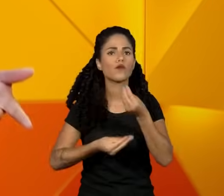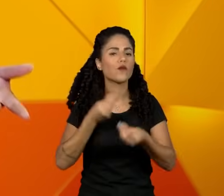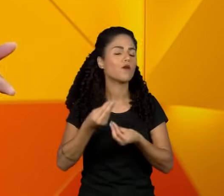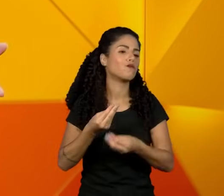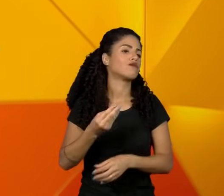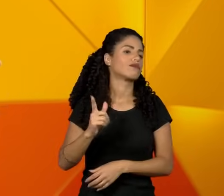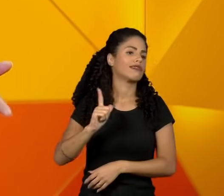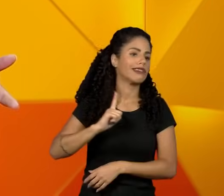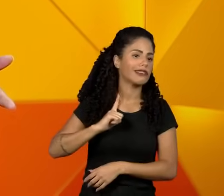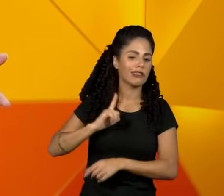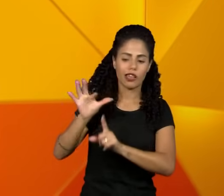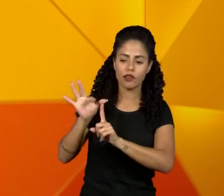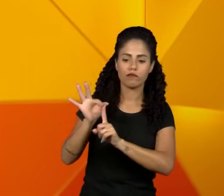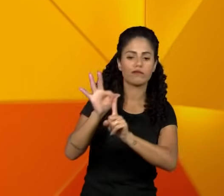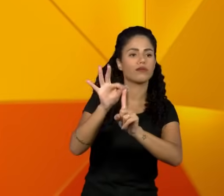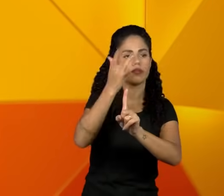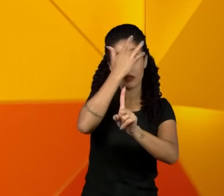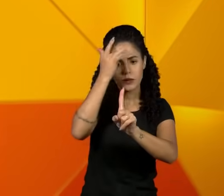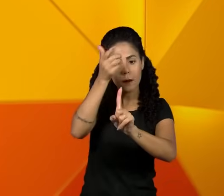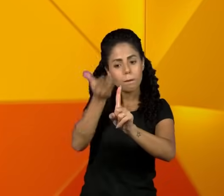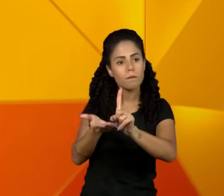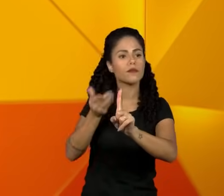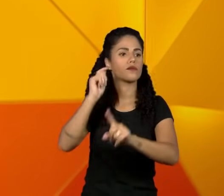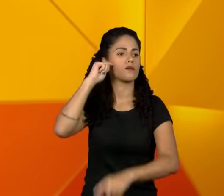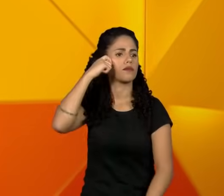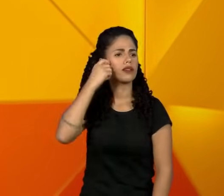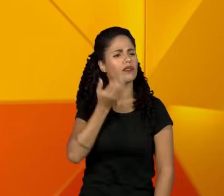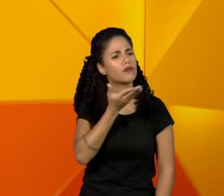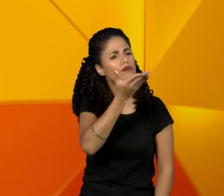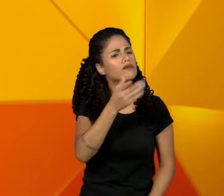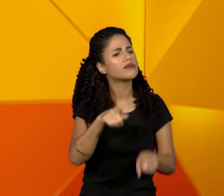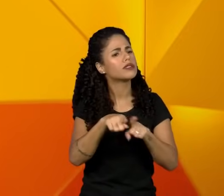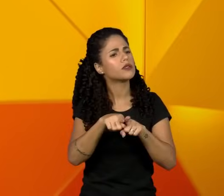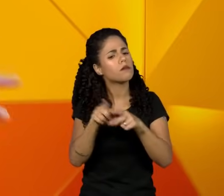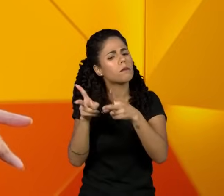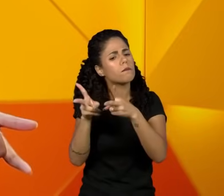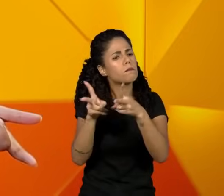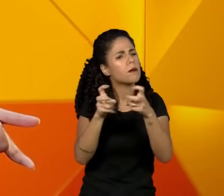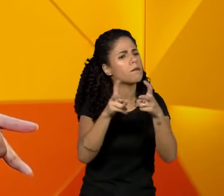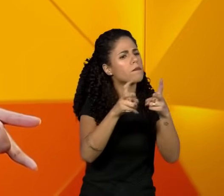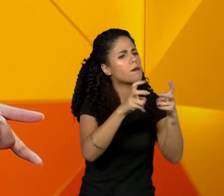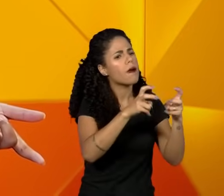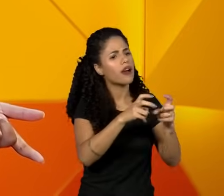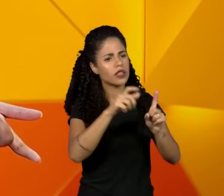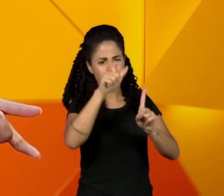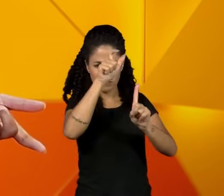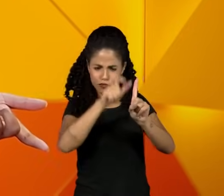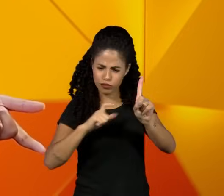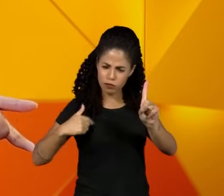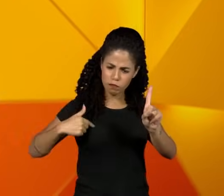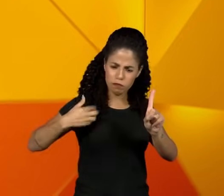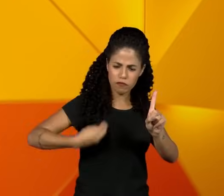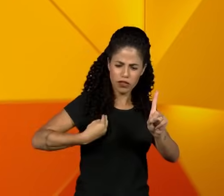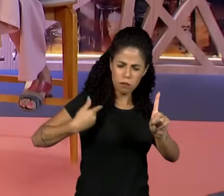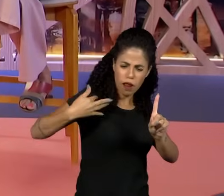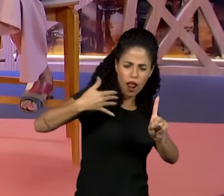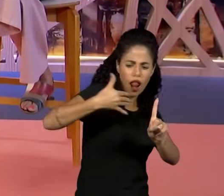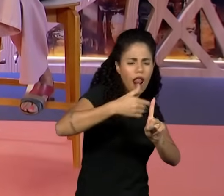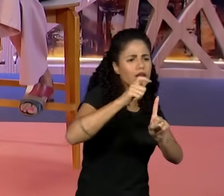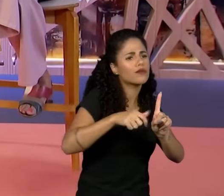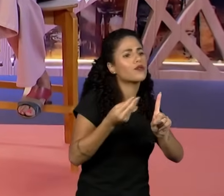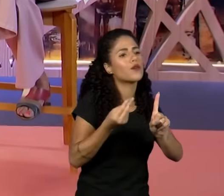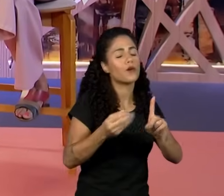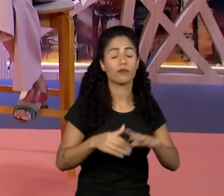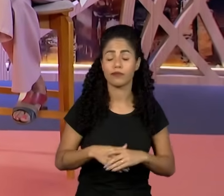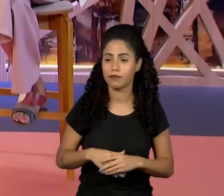questão do protagonismo negro. Mas, Fernanda, você foi além, você percebeu a questão das biografias. Sim. Tem, nesses 3